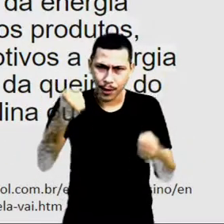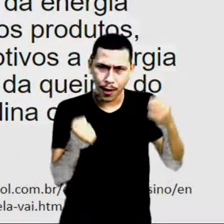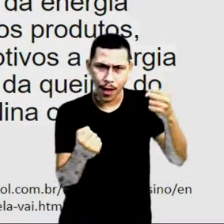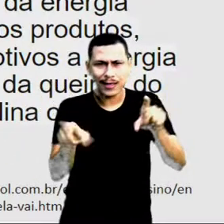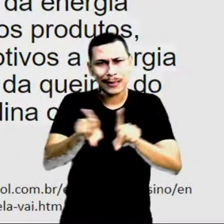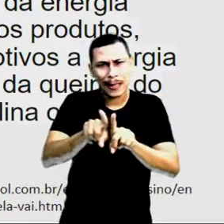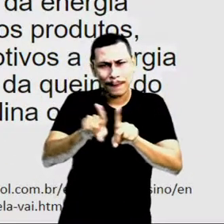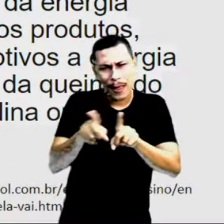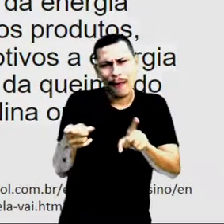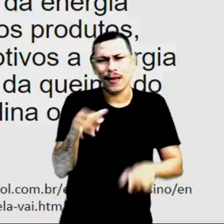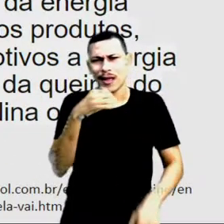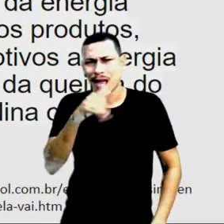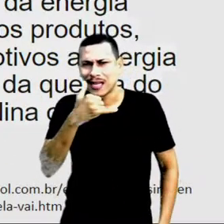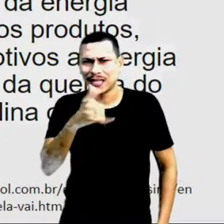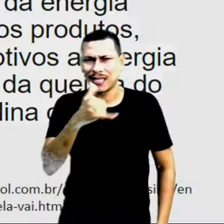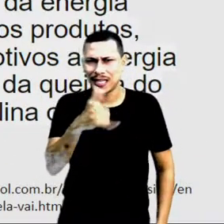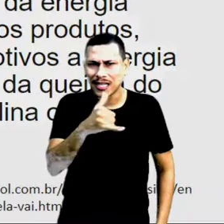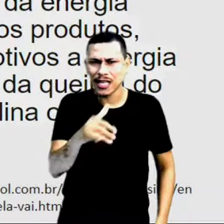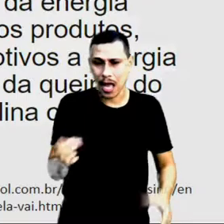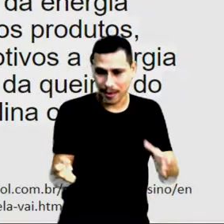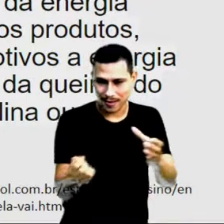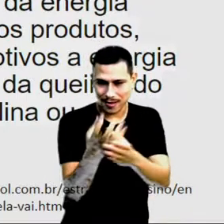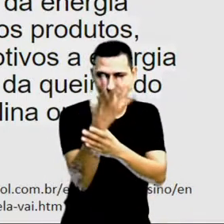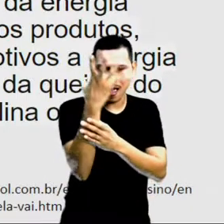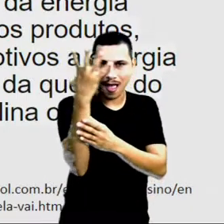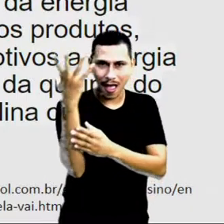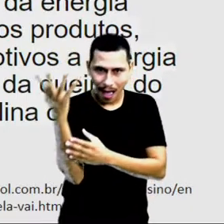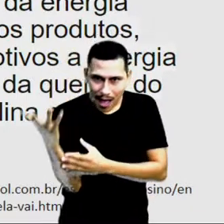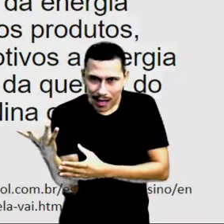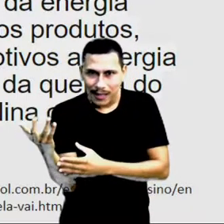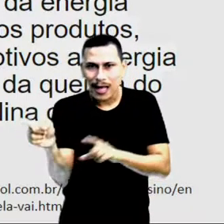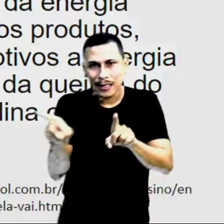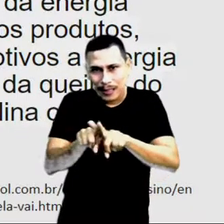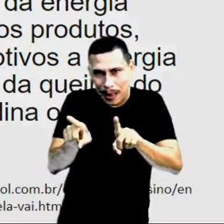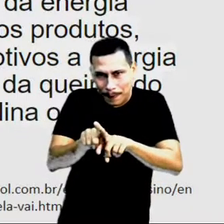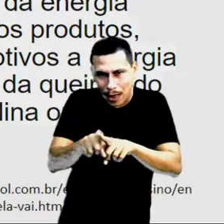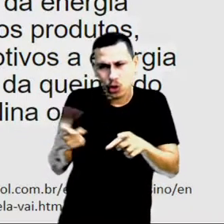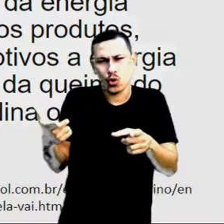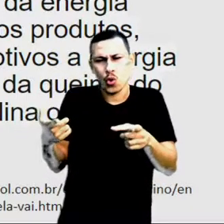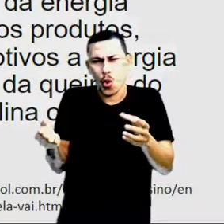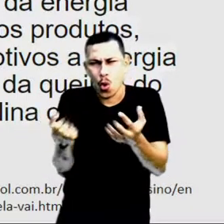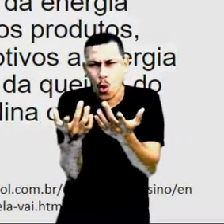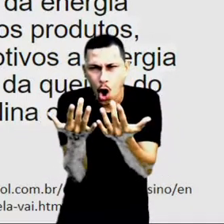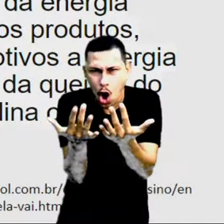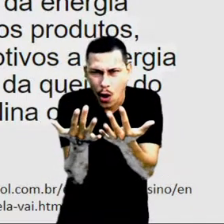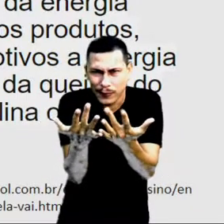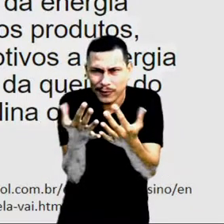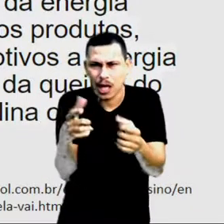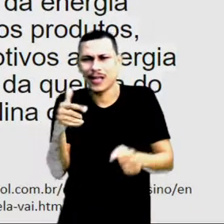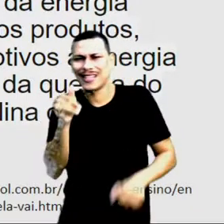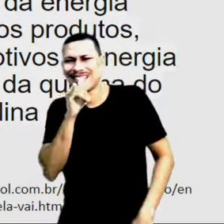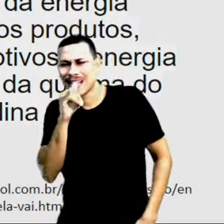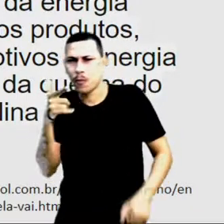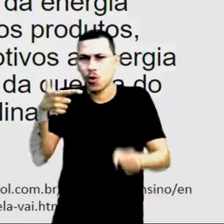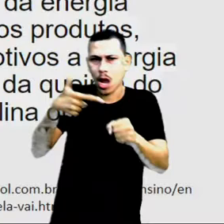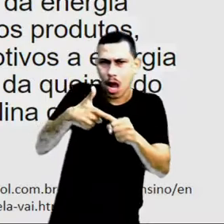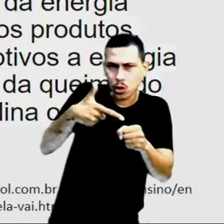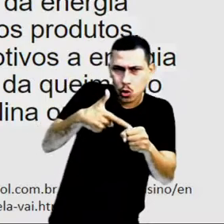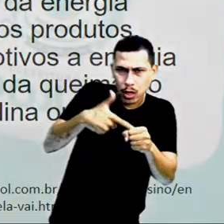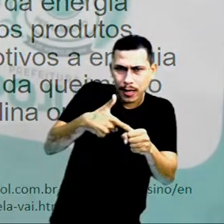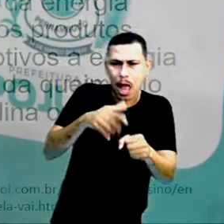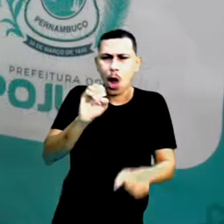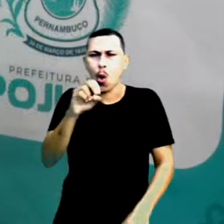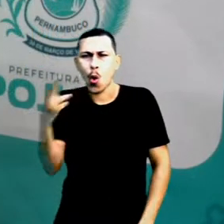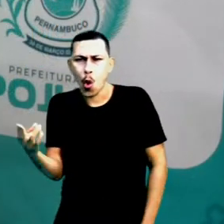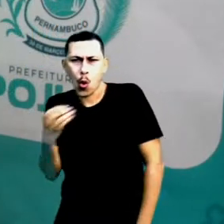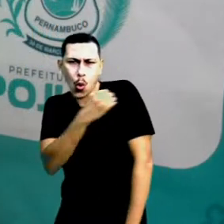também a energia que é produzida através da queima do combustível, que é a gasolina ou o álcool. A gente